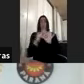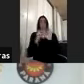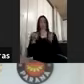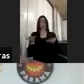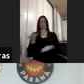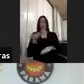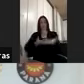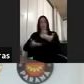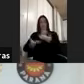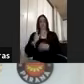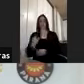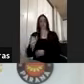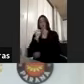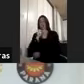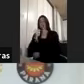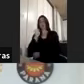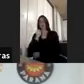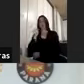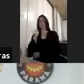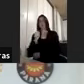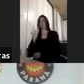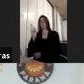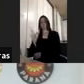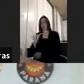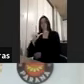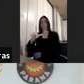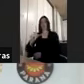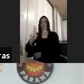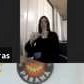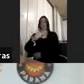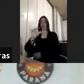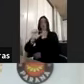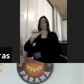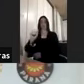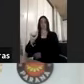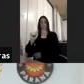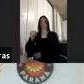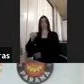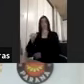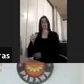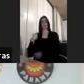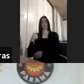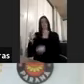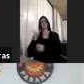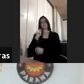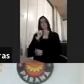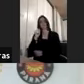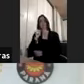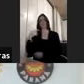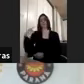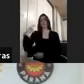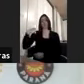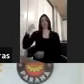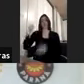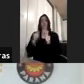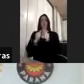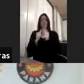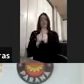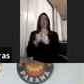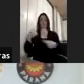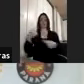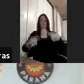com o deputado Luiz Cláudio Romanelli, porque está mostrando que o sindicato está articulado